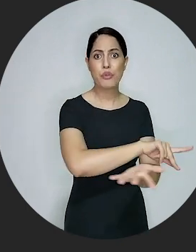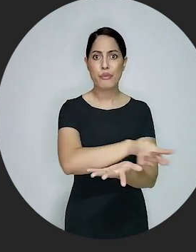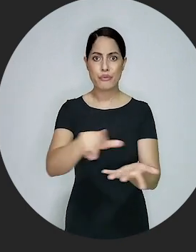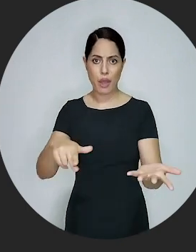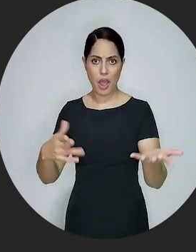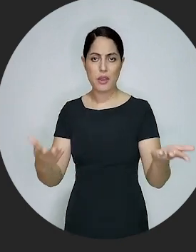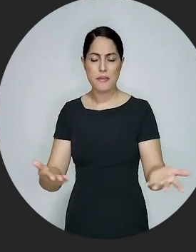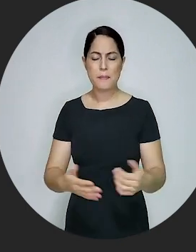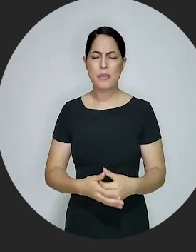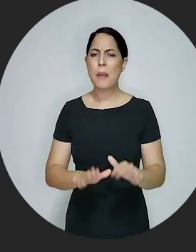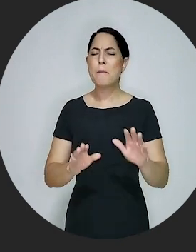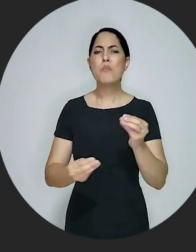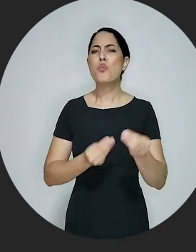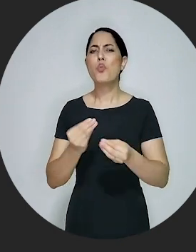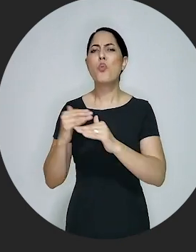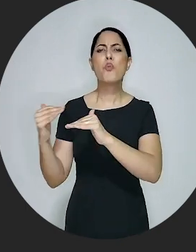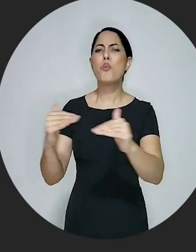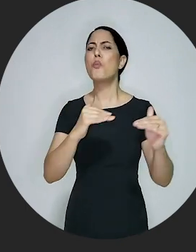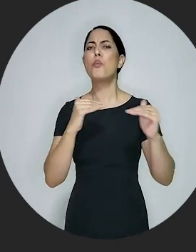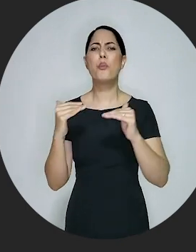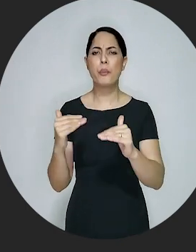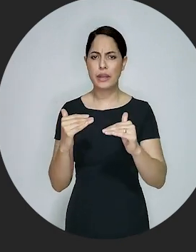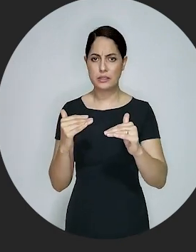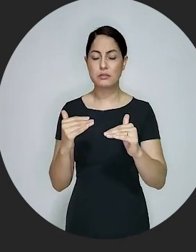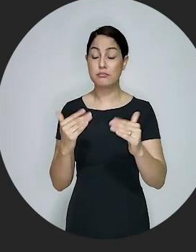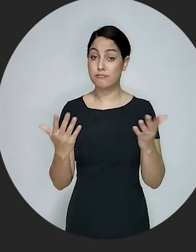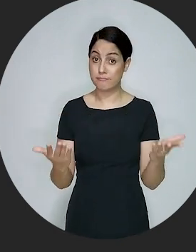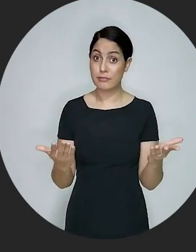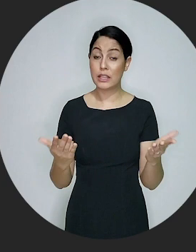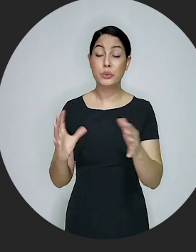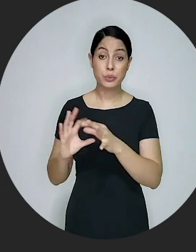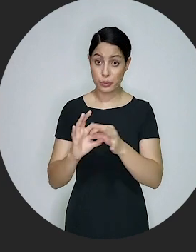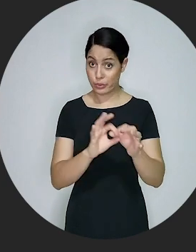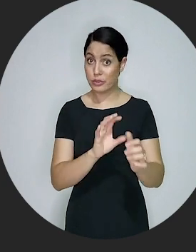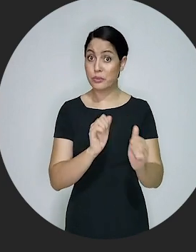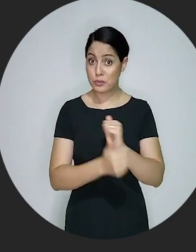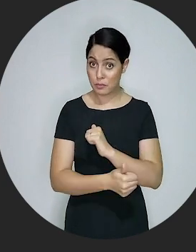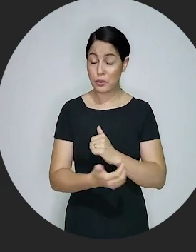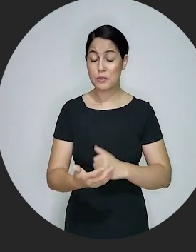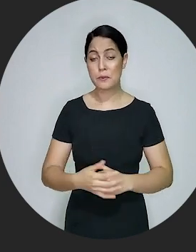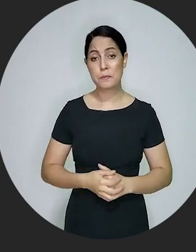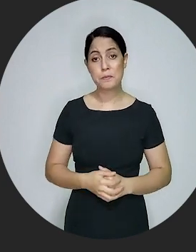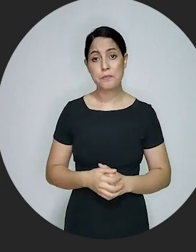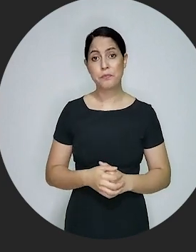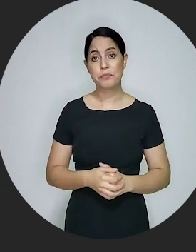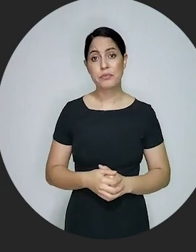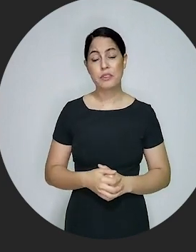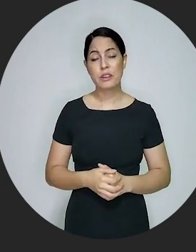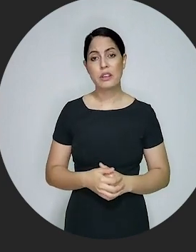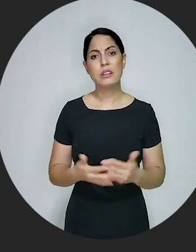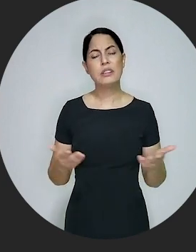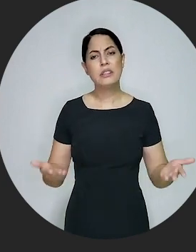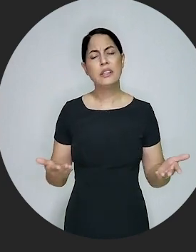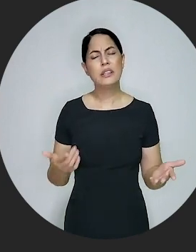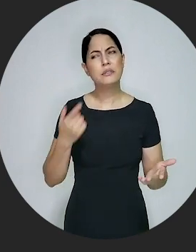de jogo, depois questionar se existe um padrão ou gold standard da regulamentação de jogo,